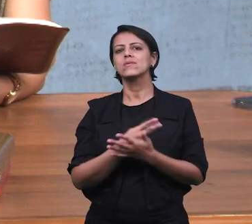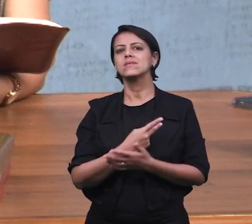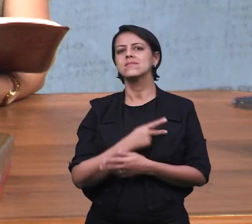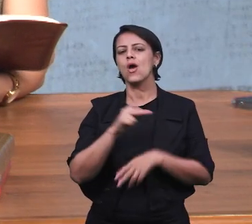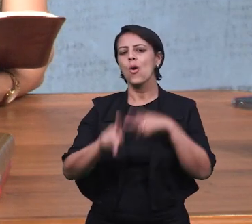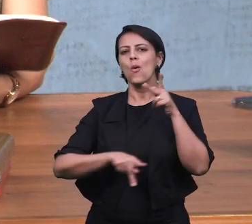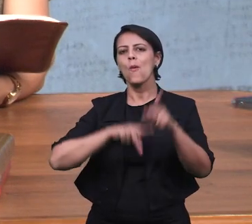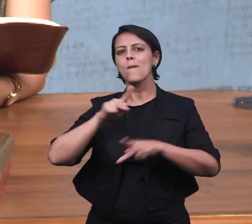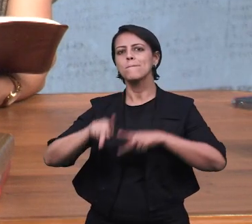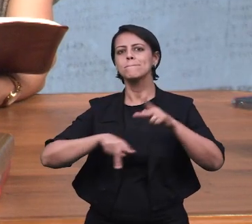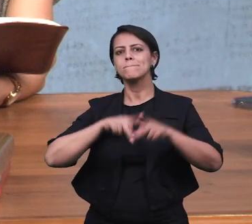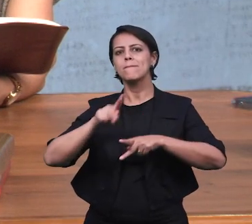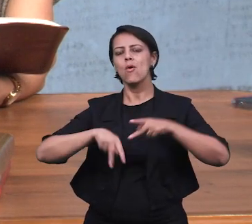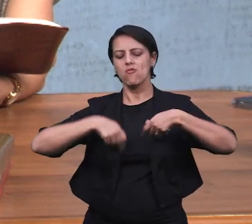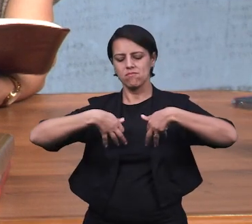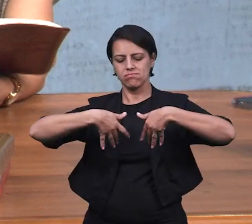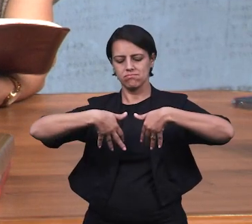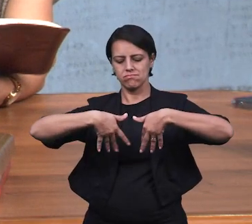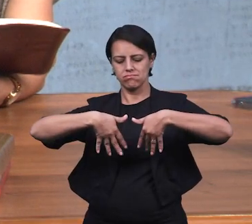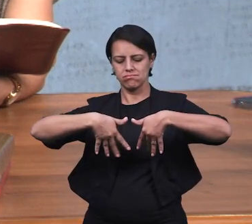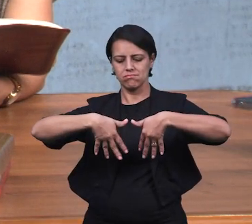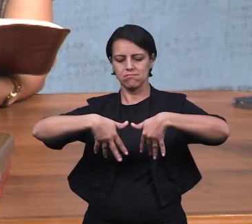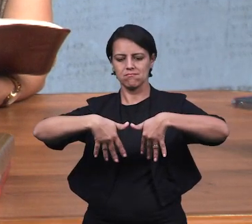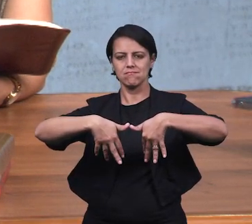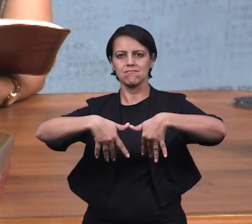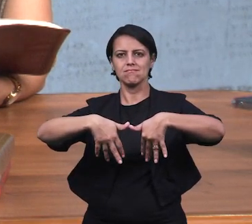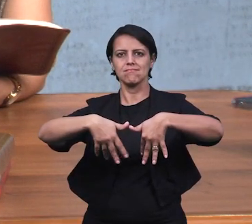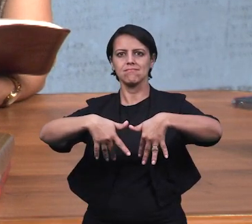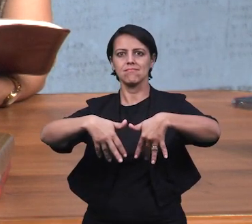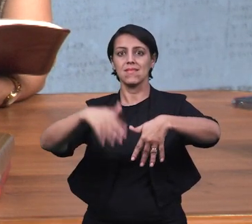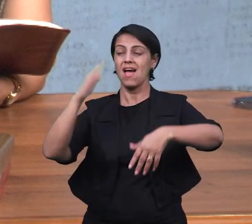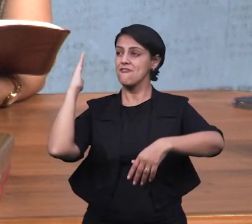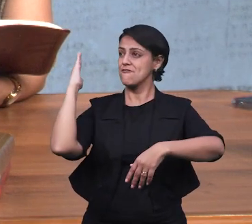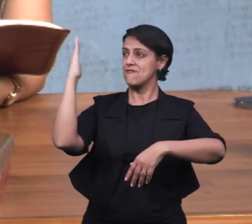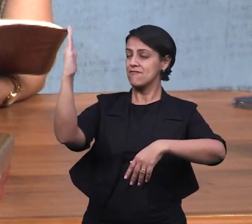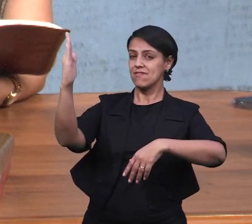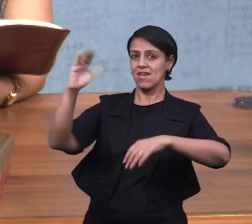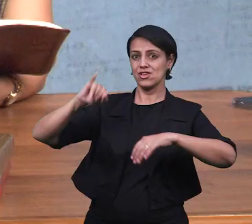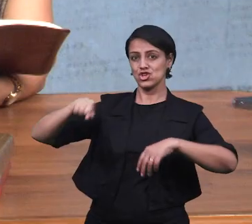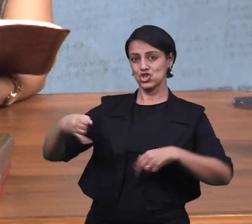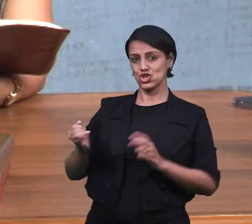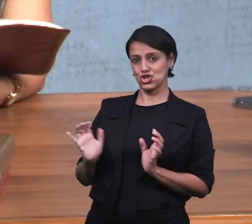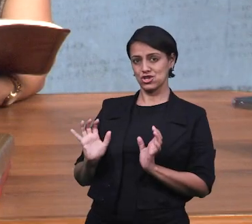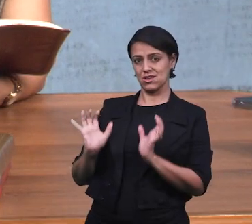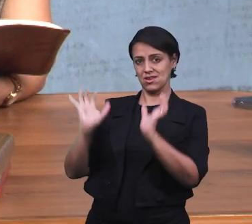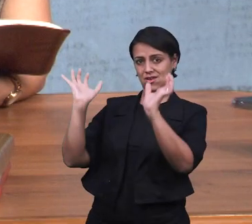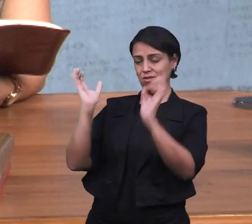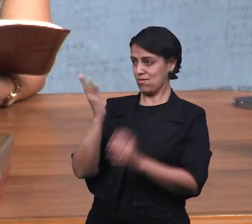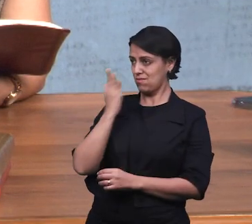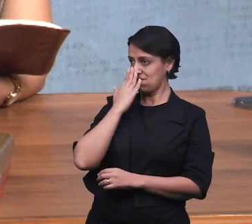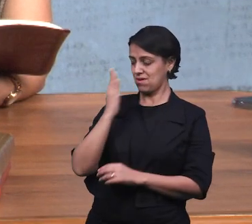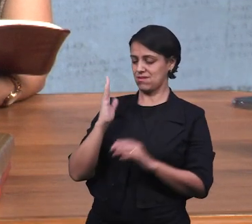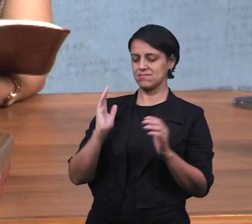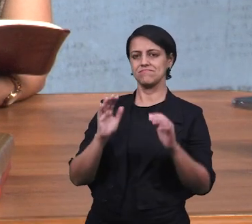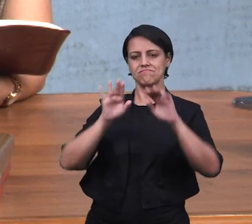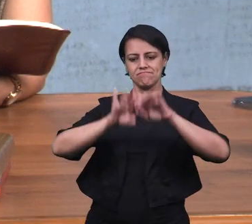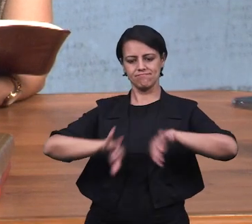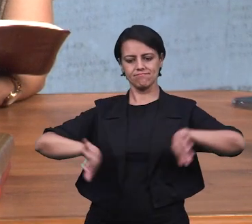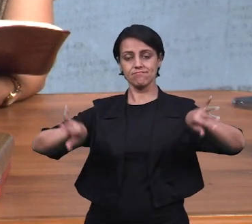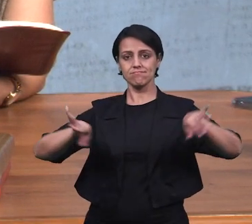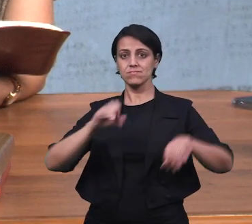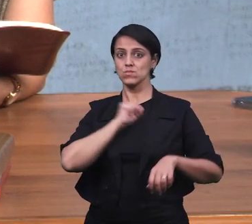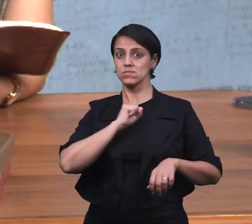povo defronte de Jericó. Porém, os sacerdotes que levavam a arca do concerto